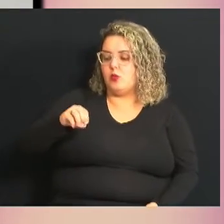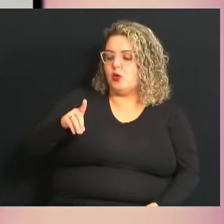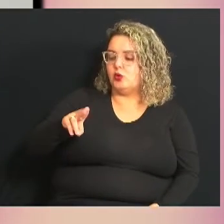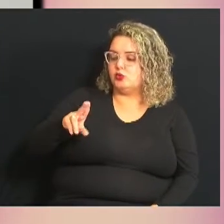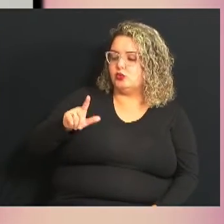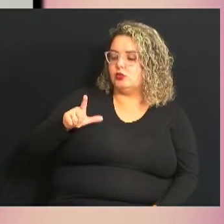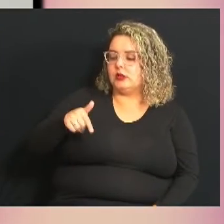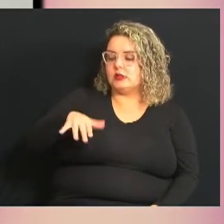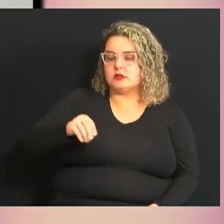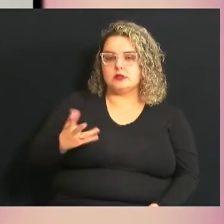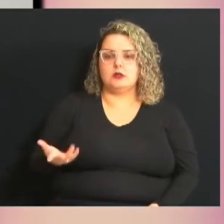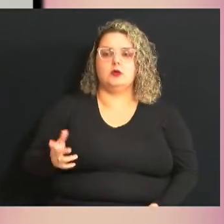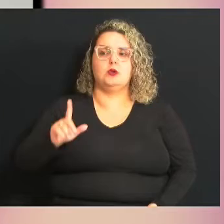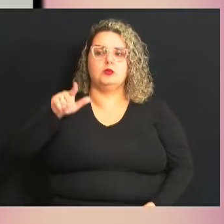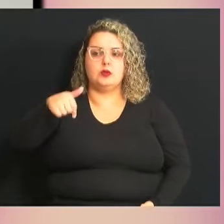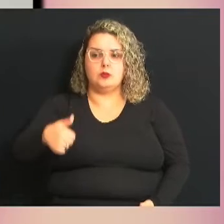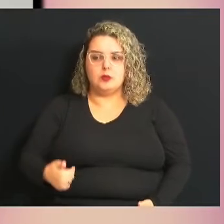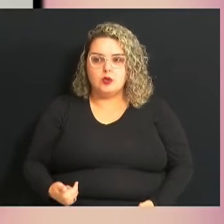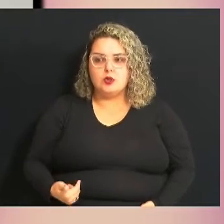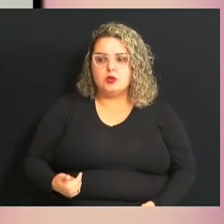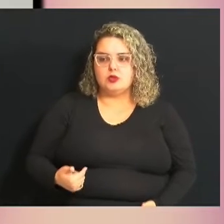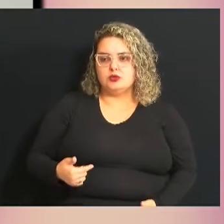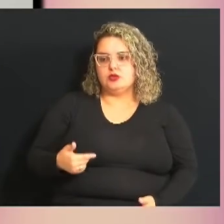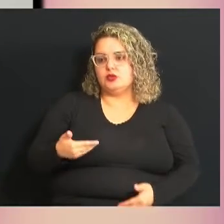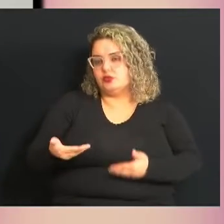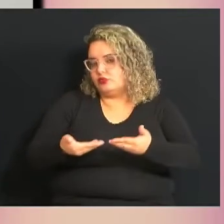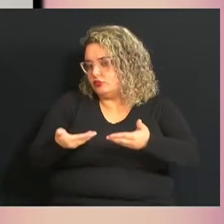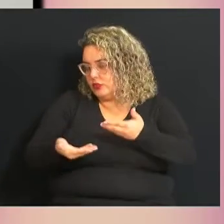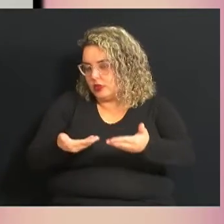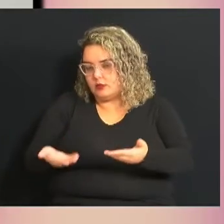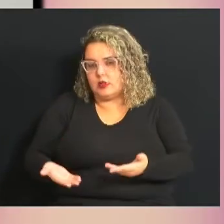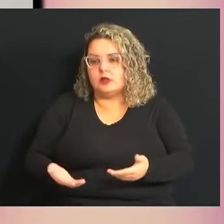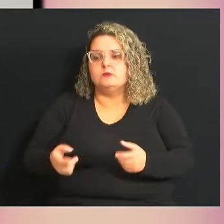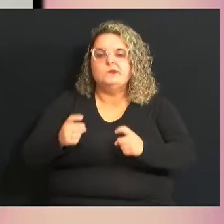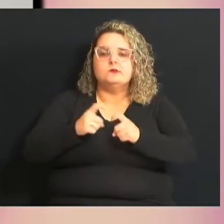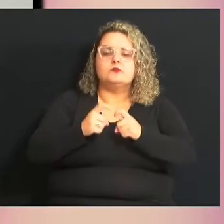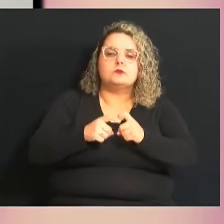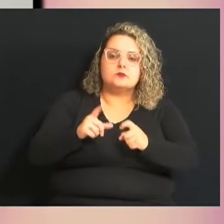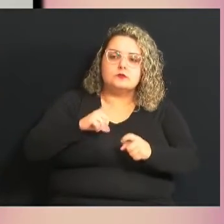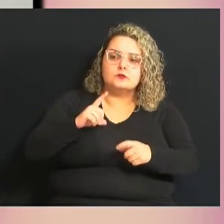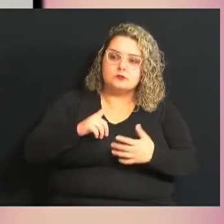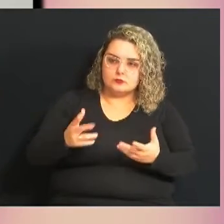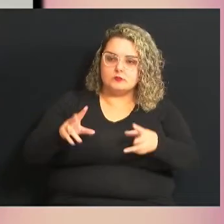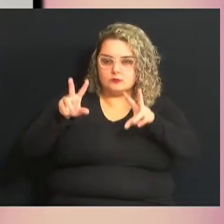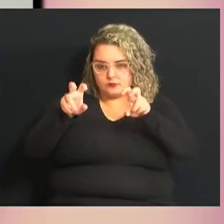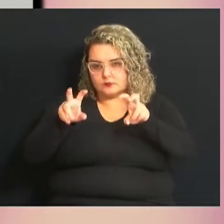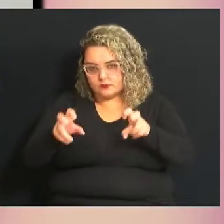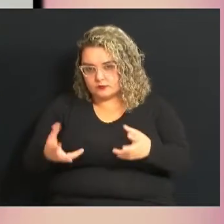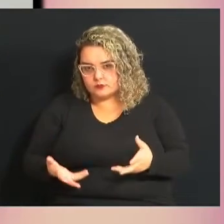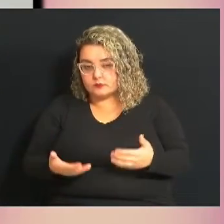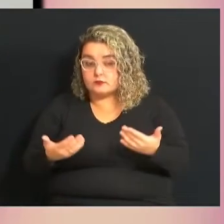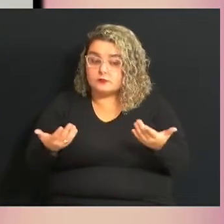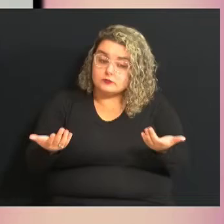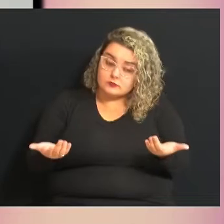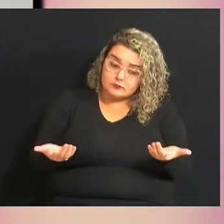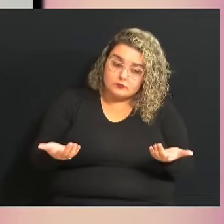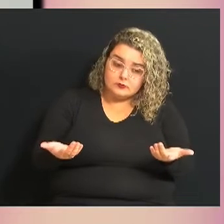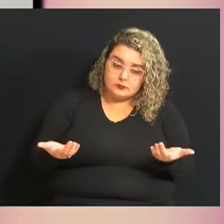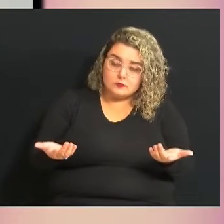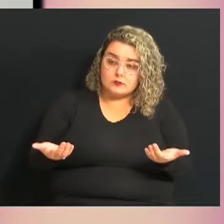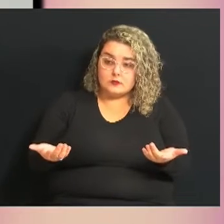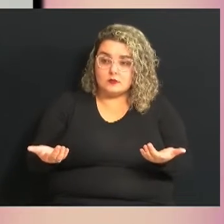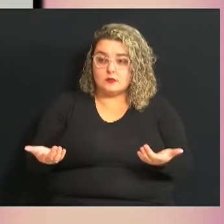pós algumas intervenções, né? Na medicina também existe bastante pesquisa sobre isso, mas que ele